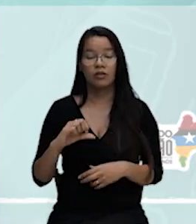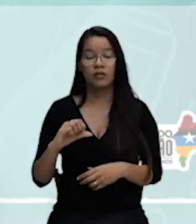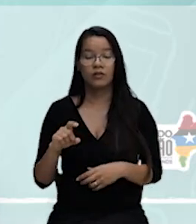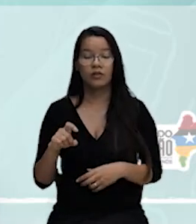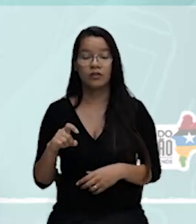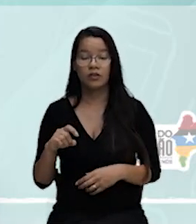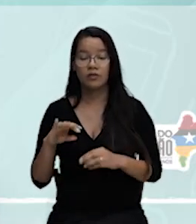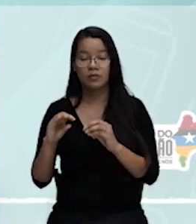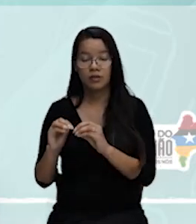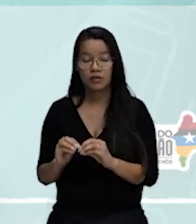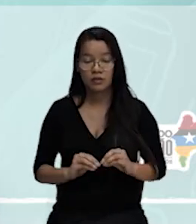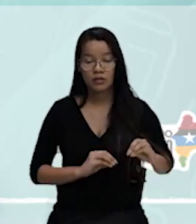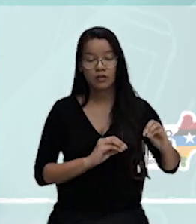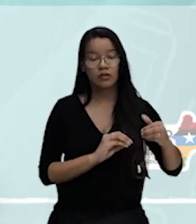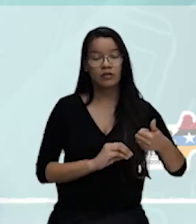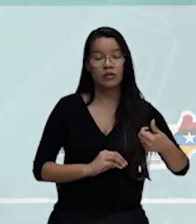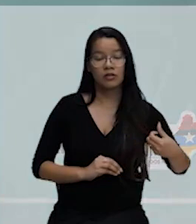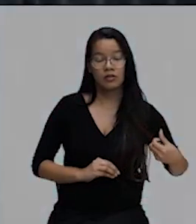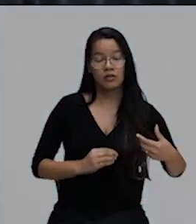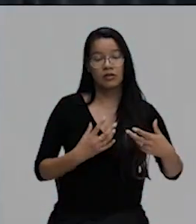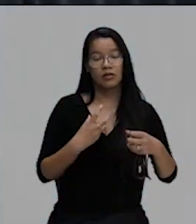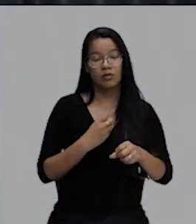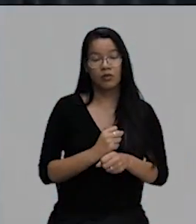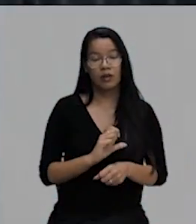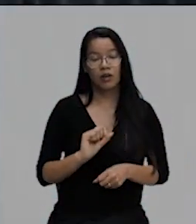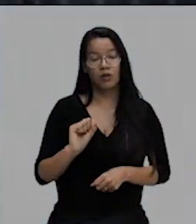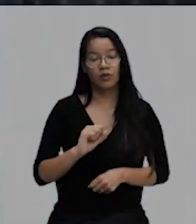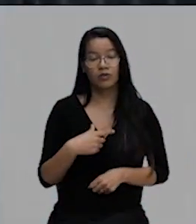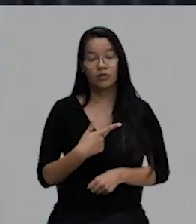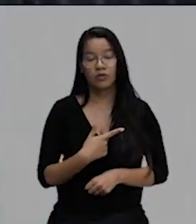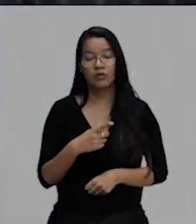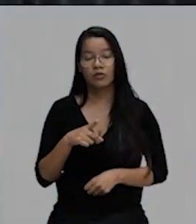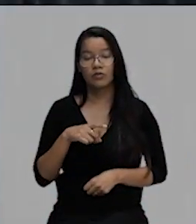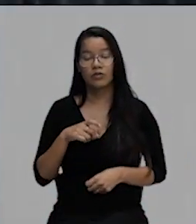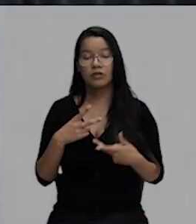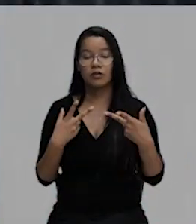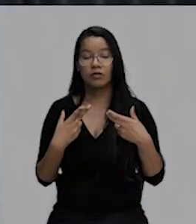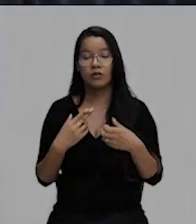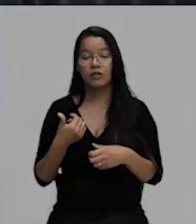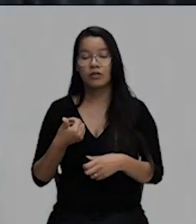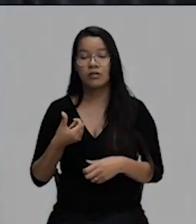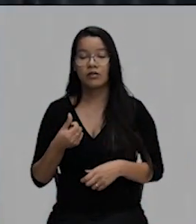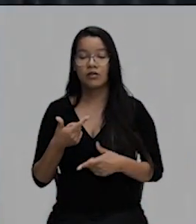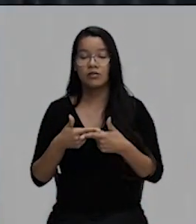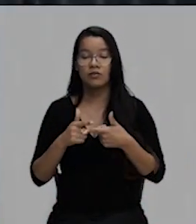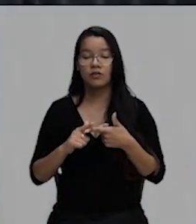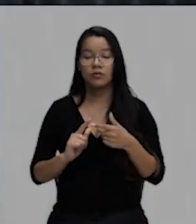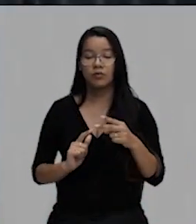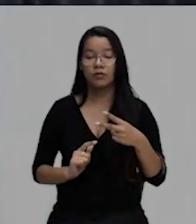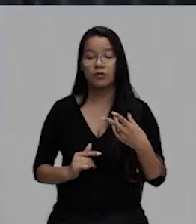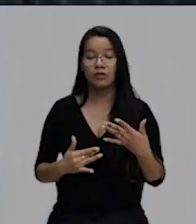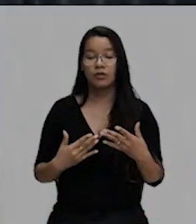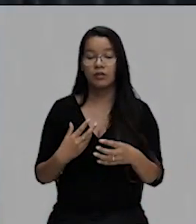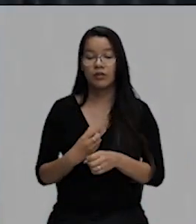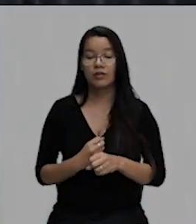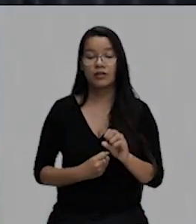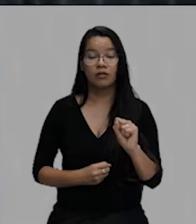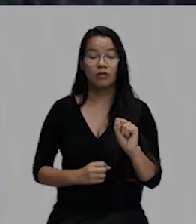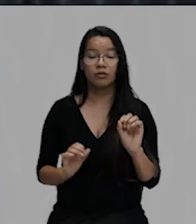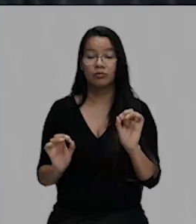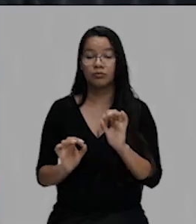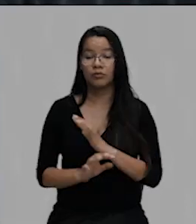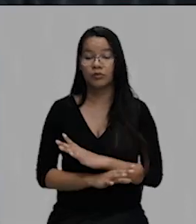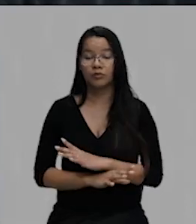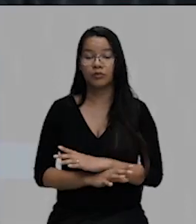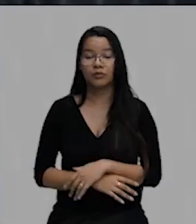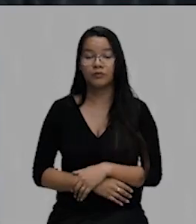lá para o segundo membro, ficou 8x igual a 16 e o nosso x vai ser 16 dividido por 2, portanto, 8. Pronto,